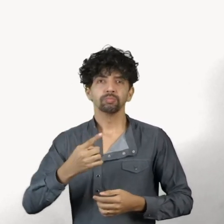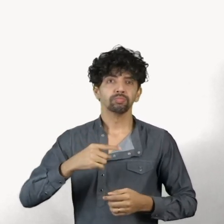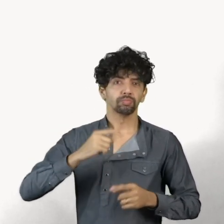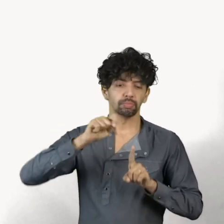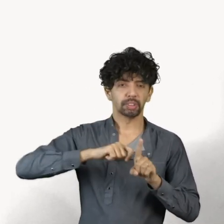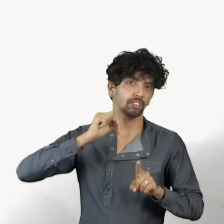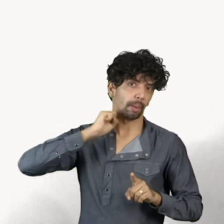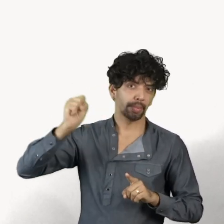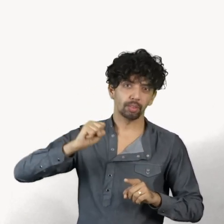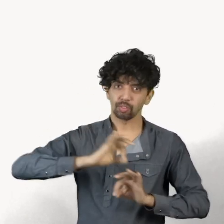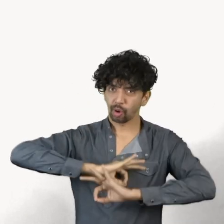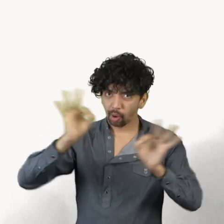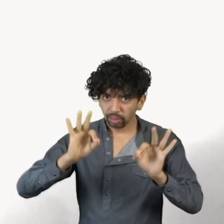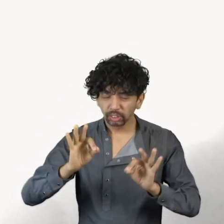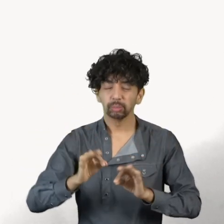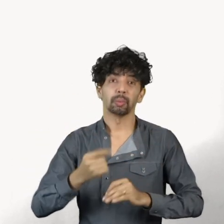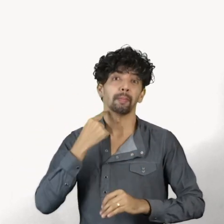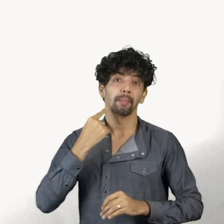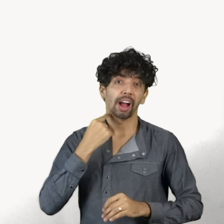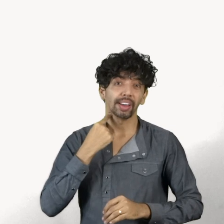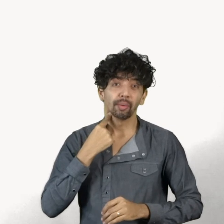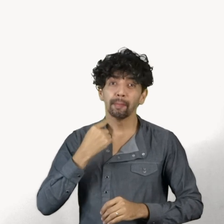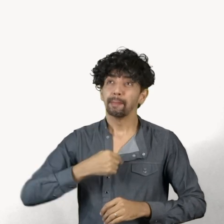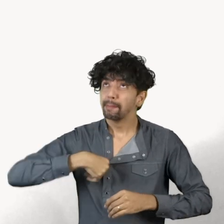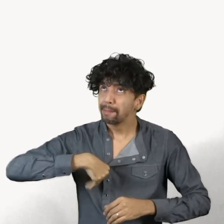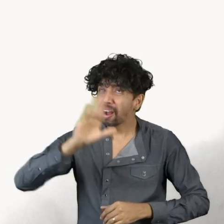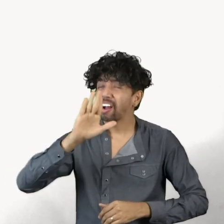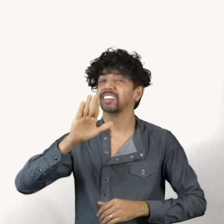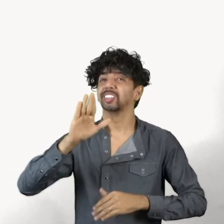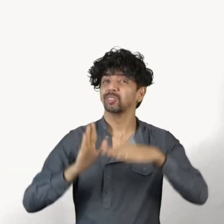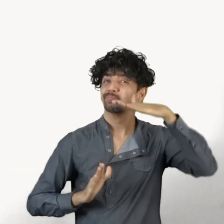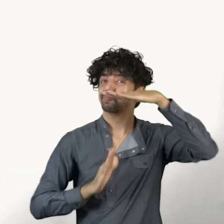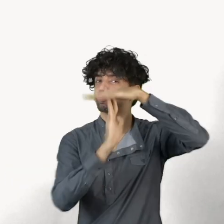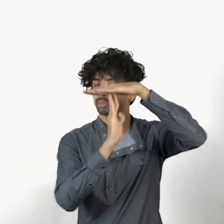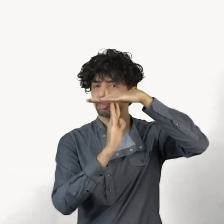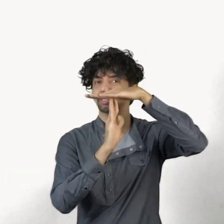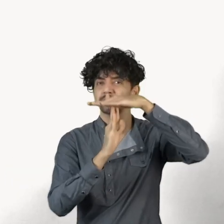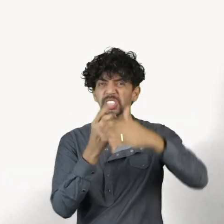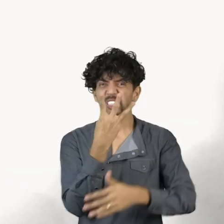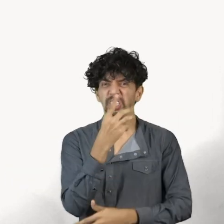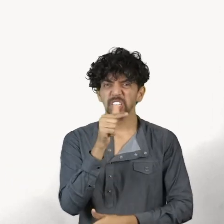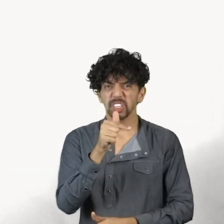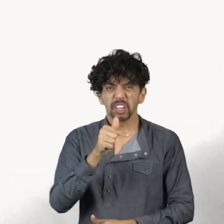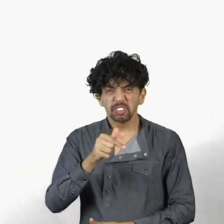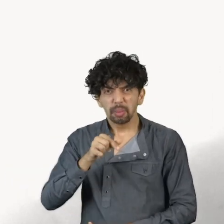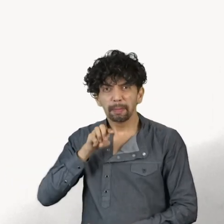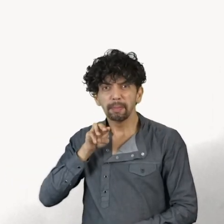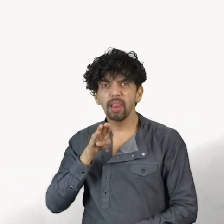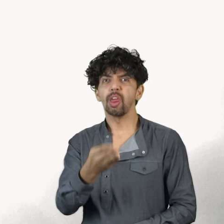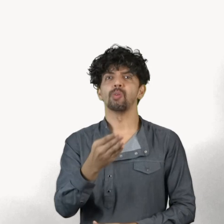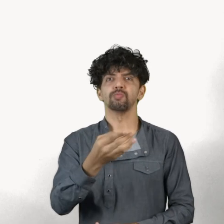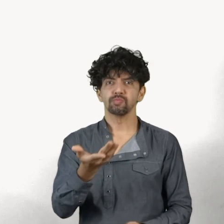37 bilhões, né, de superávit aí nos depósitos da nossa caderneta de